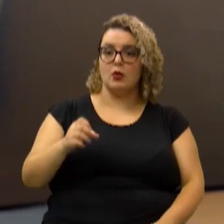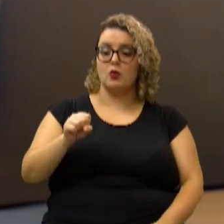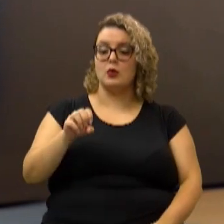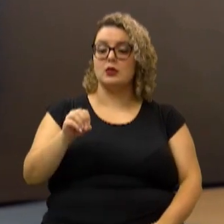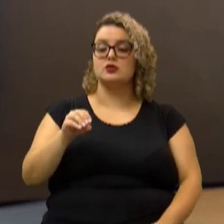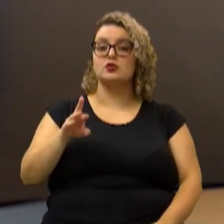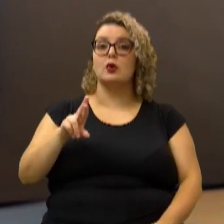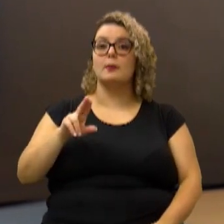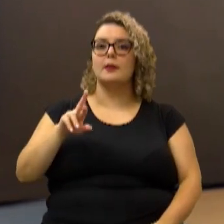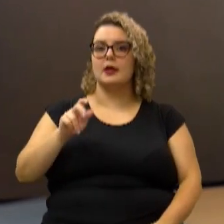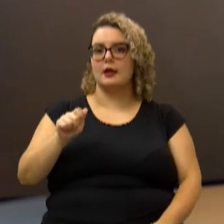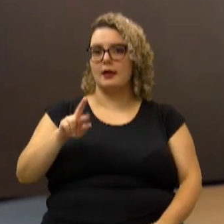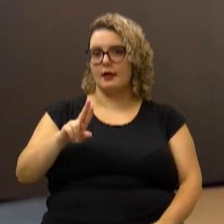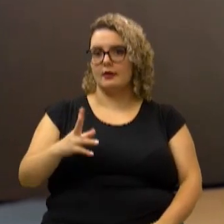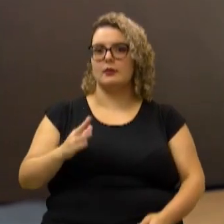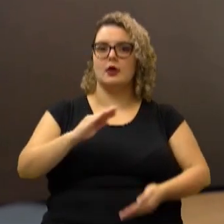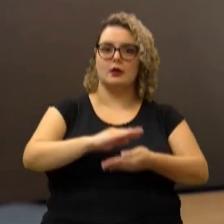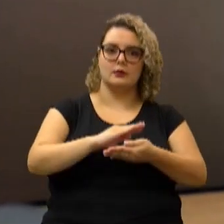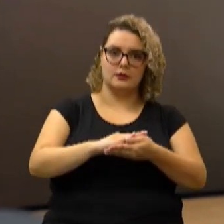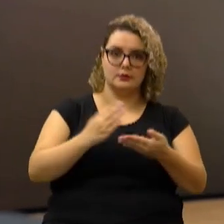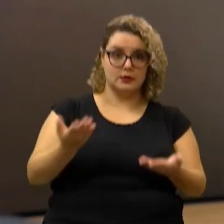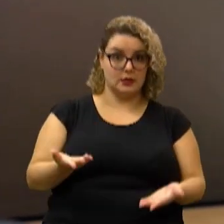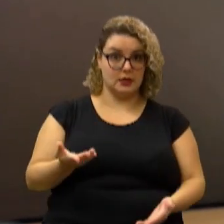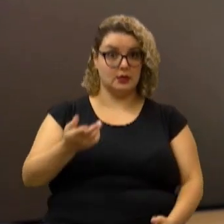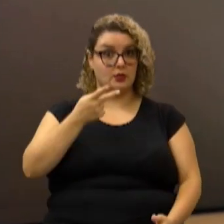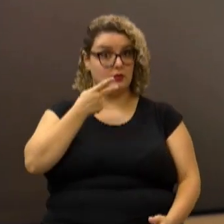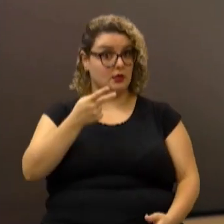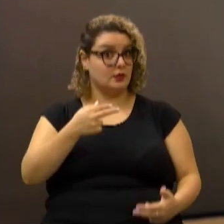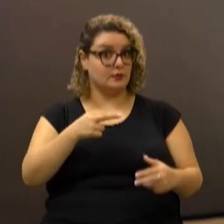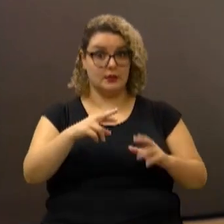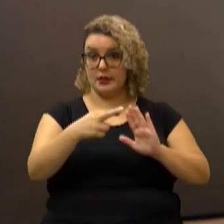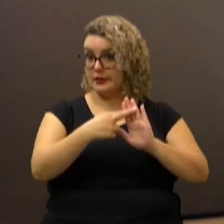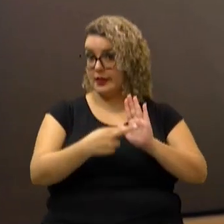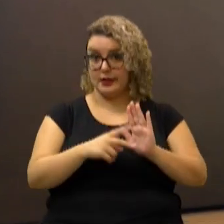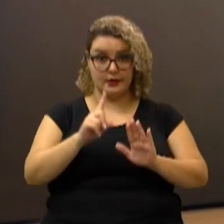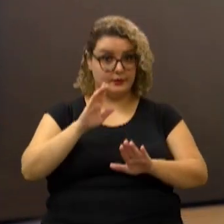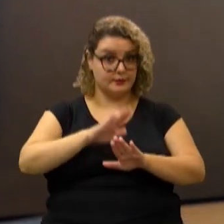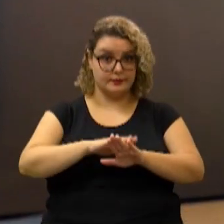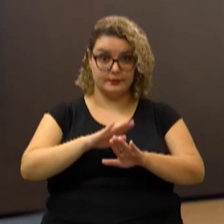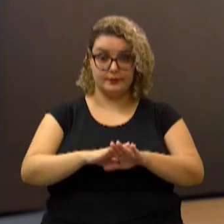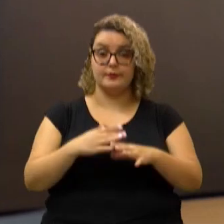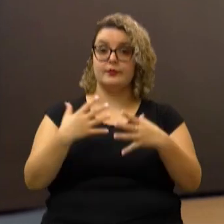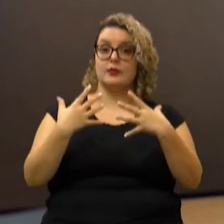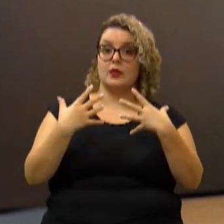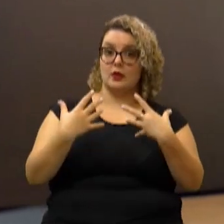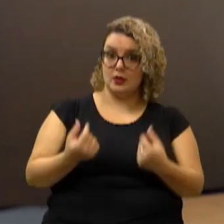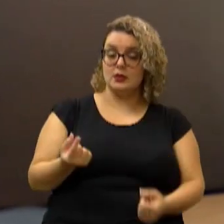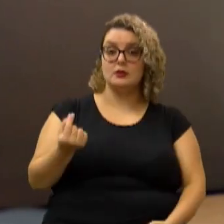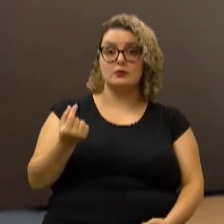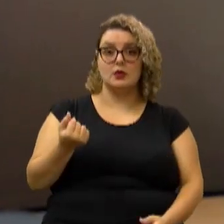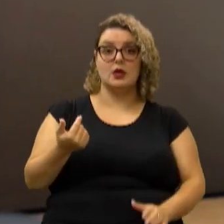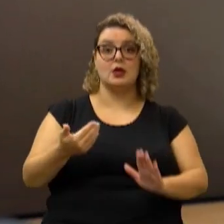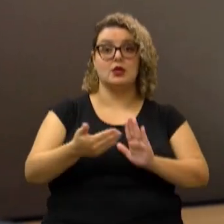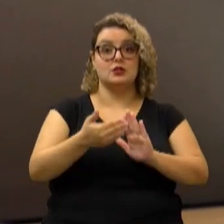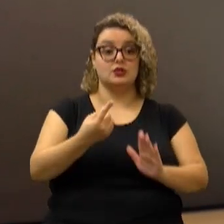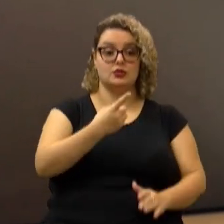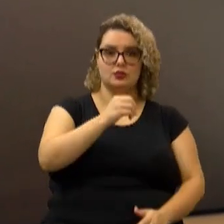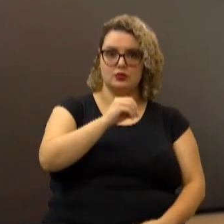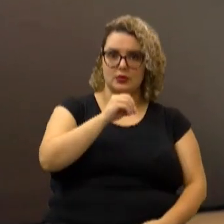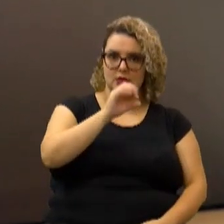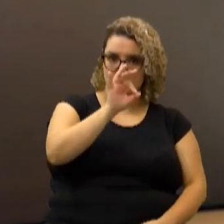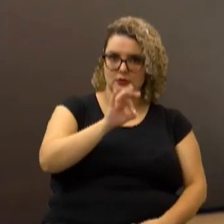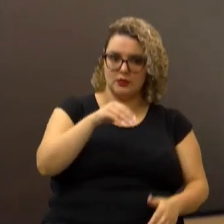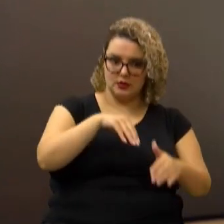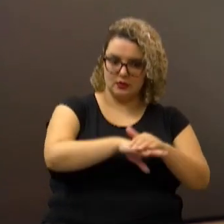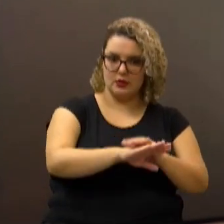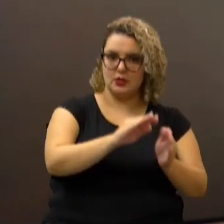o que sobrar ele usa como poupança e aqui a gente falou que essa regra não funciona eu recebi o meu dinheiro tiro 10